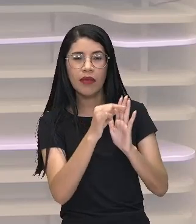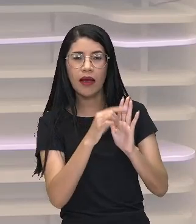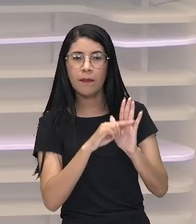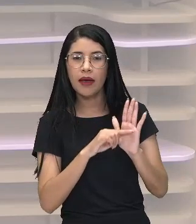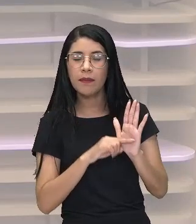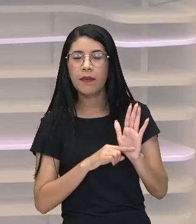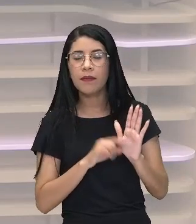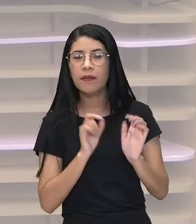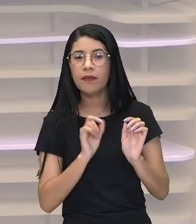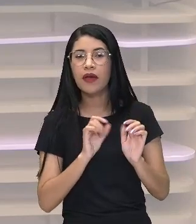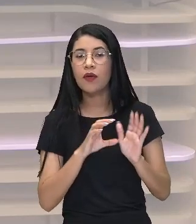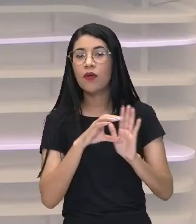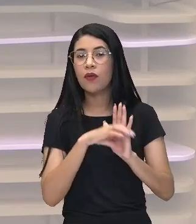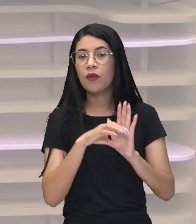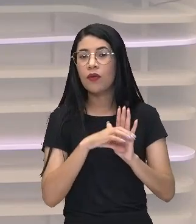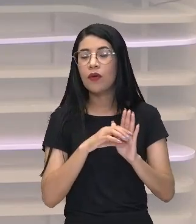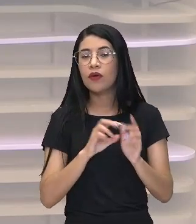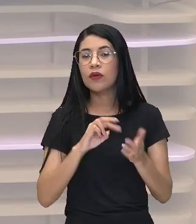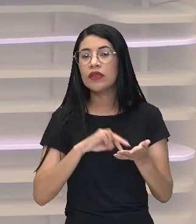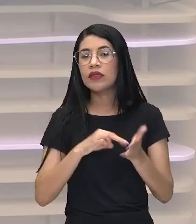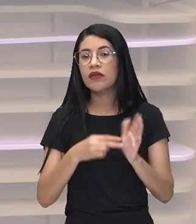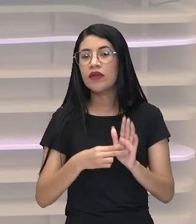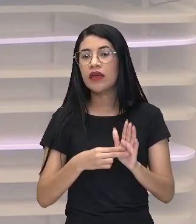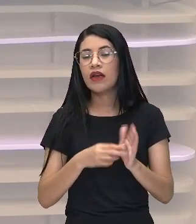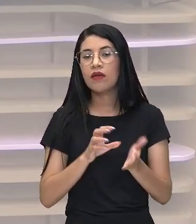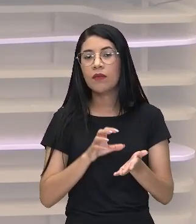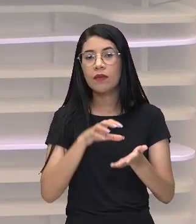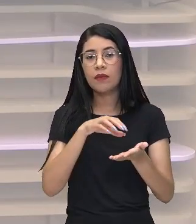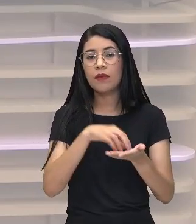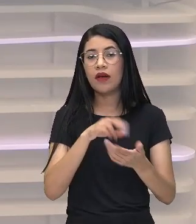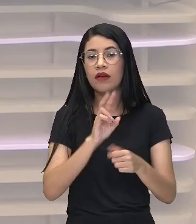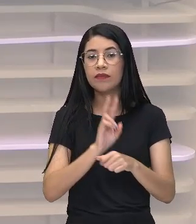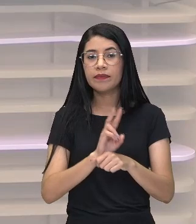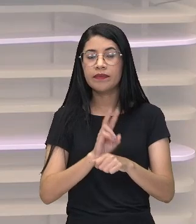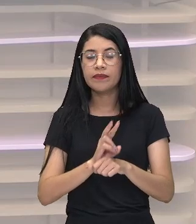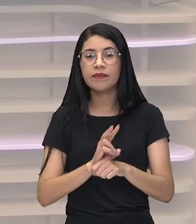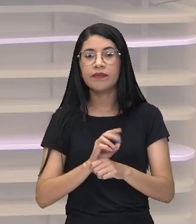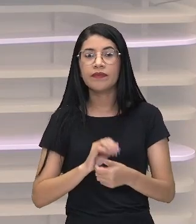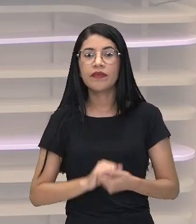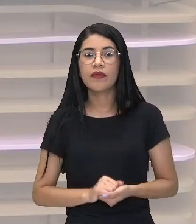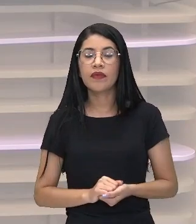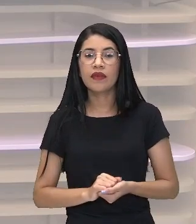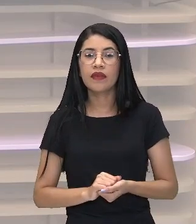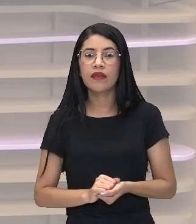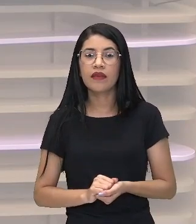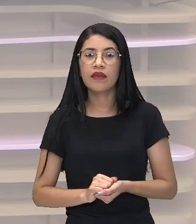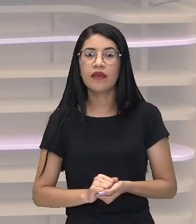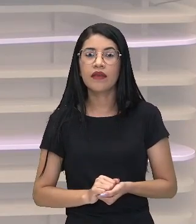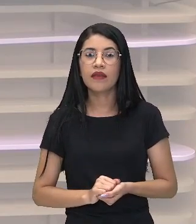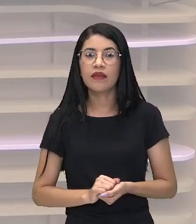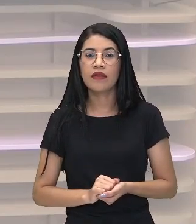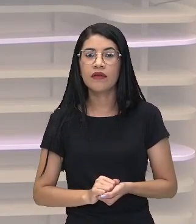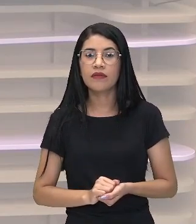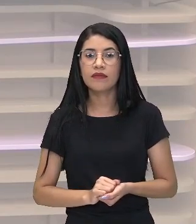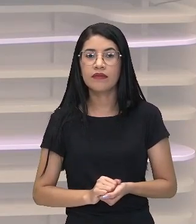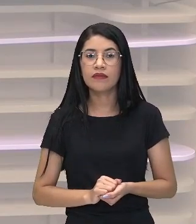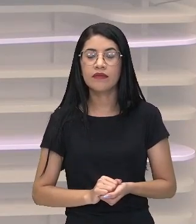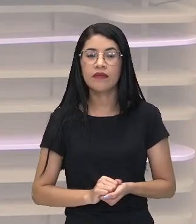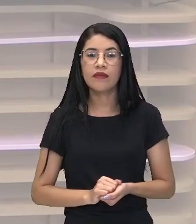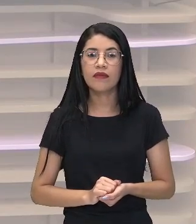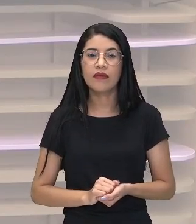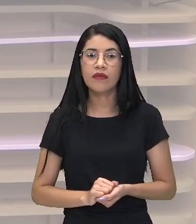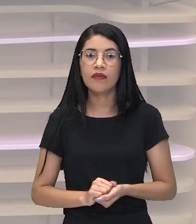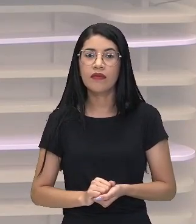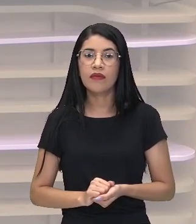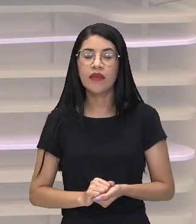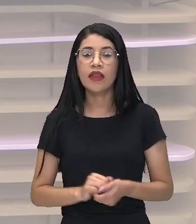esse conceito sobre o que é uma unidade de conservação, né, que faz parte das nossas da